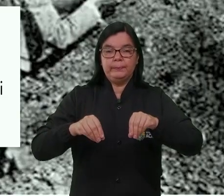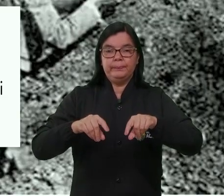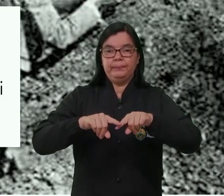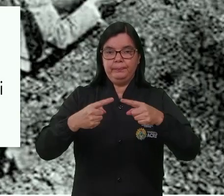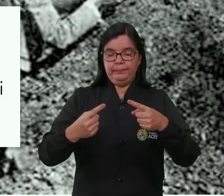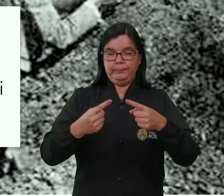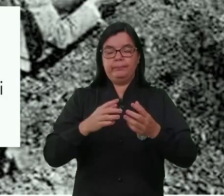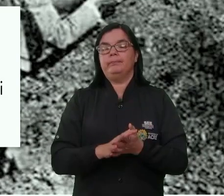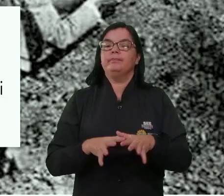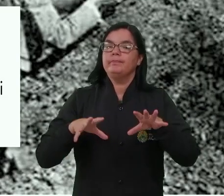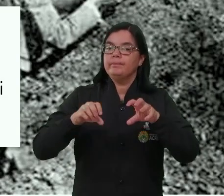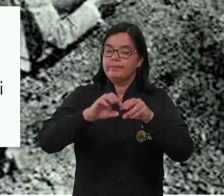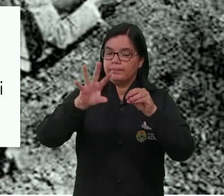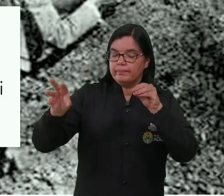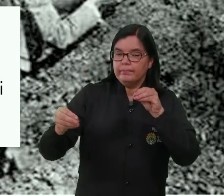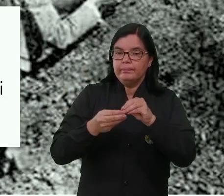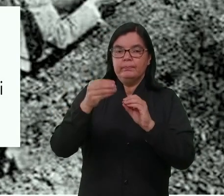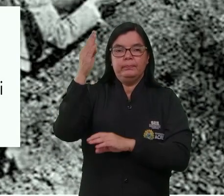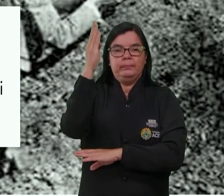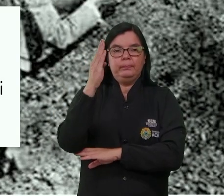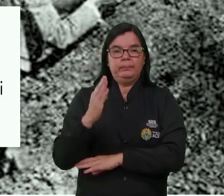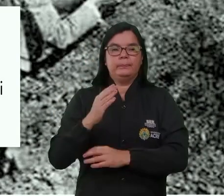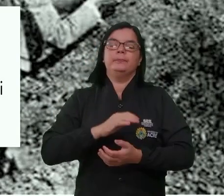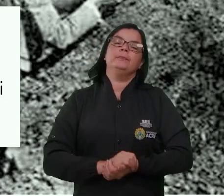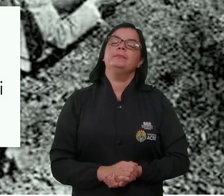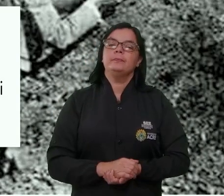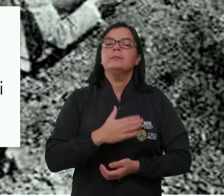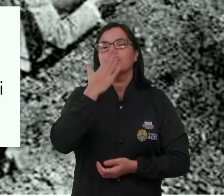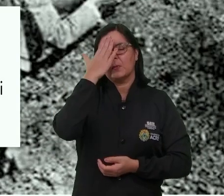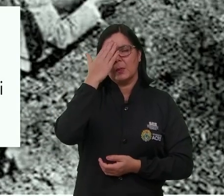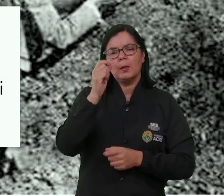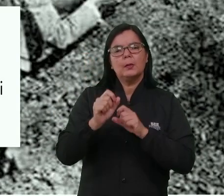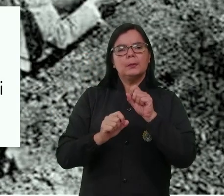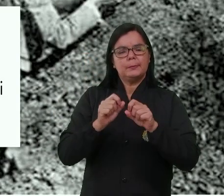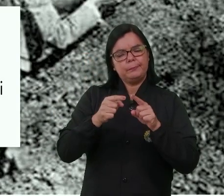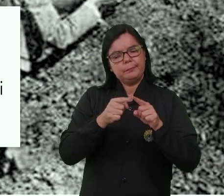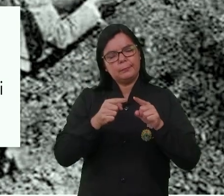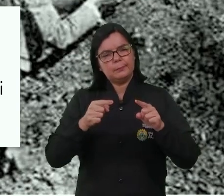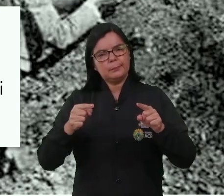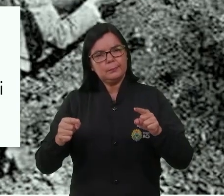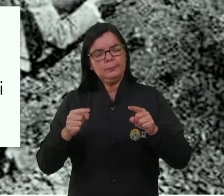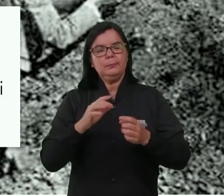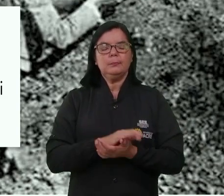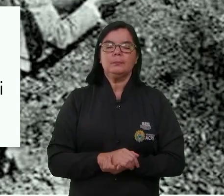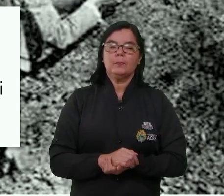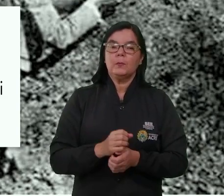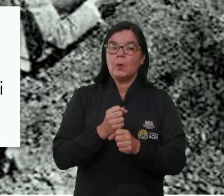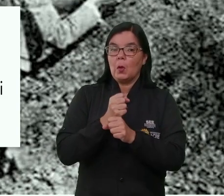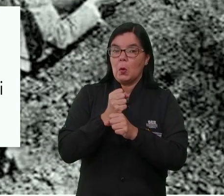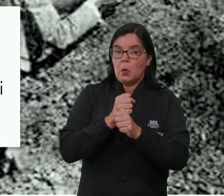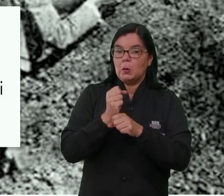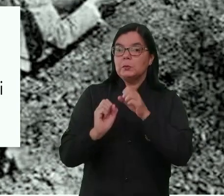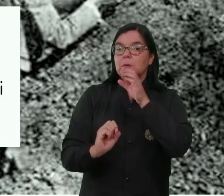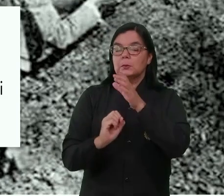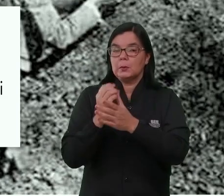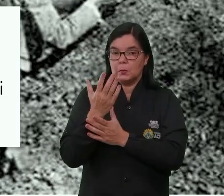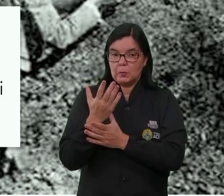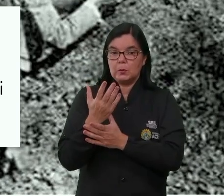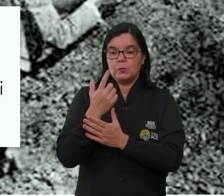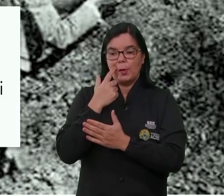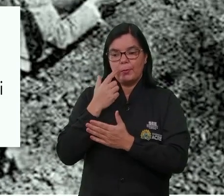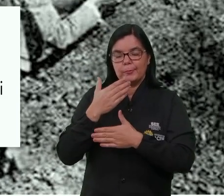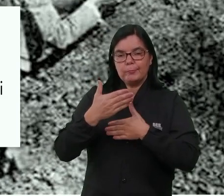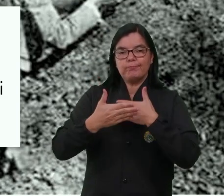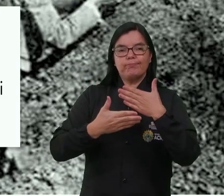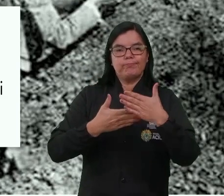à anexação ao Brasil. Nós sabemos que durante muito tempo ocorreu esse